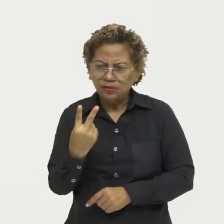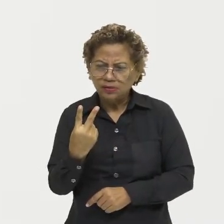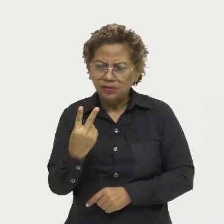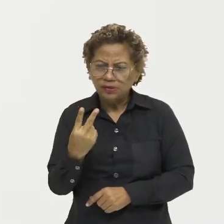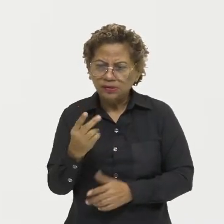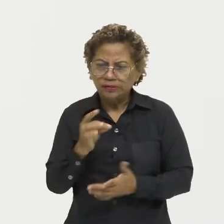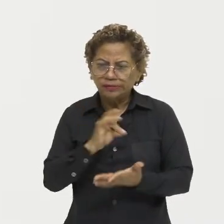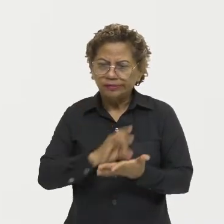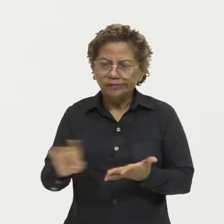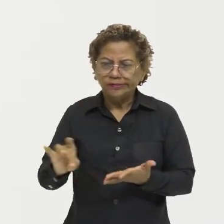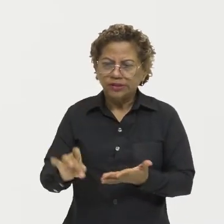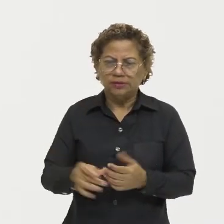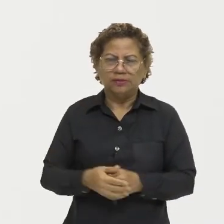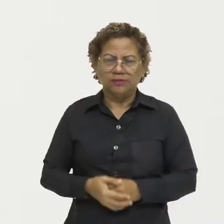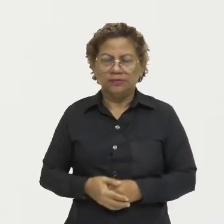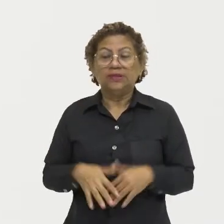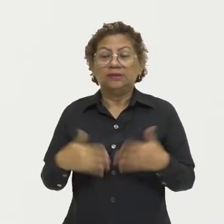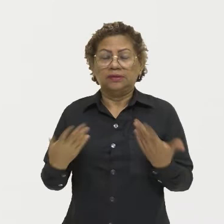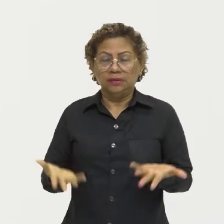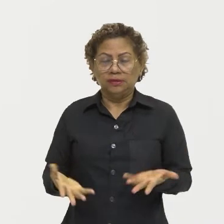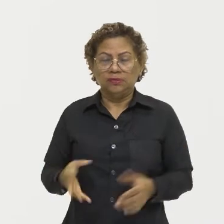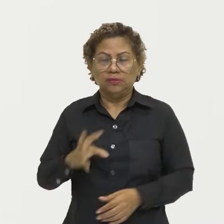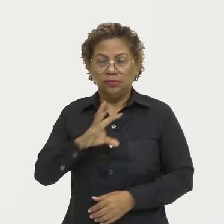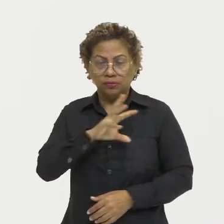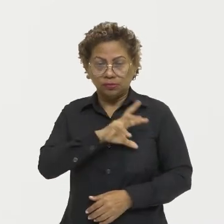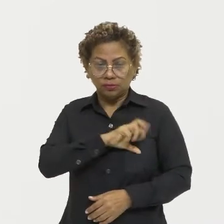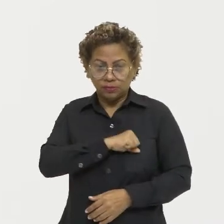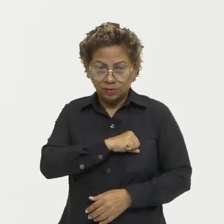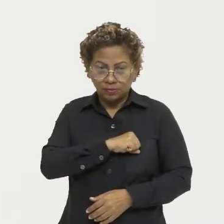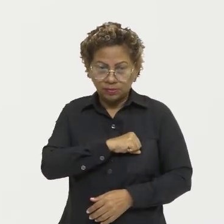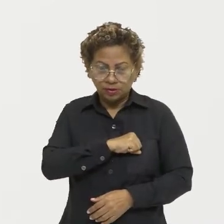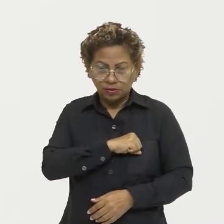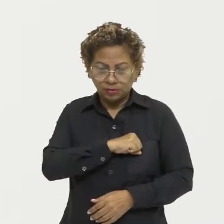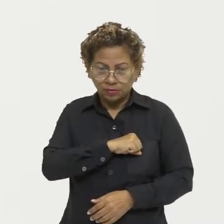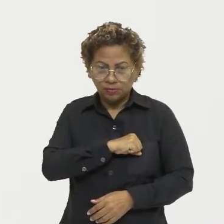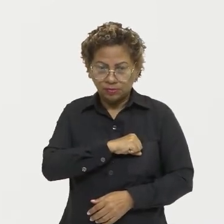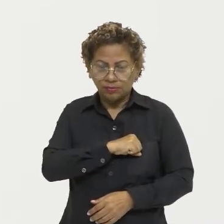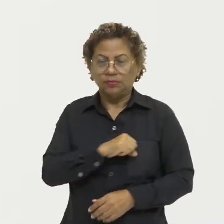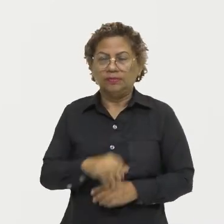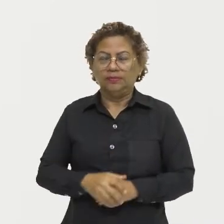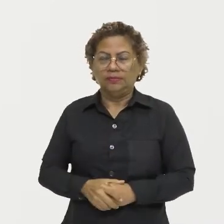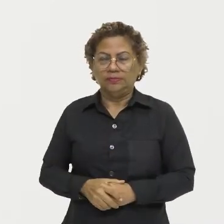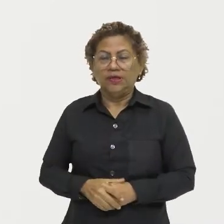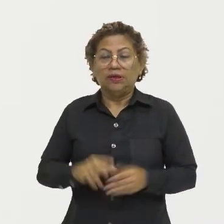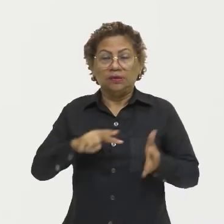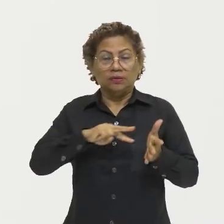Ou seja, o amor, ele vai estar no sentido,